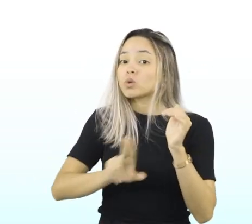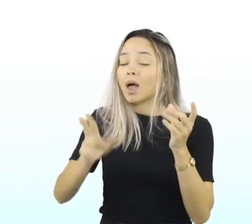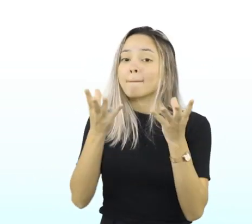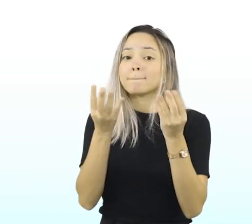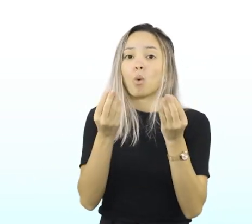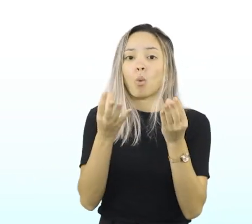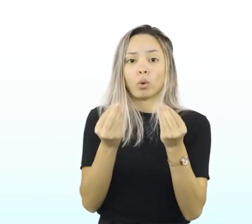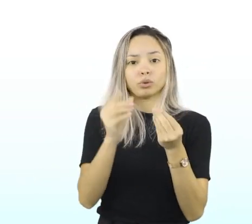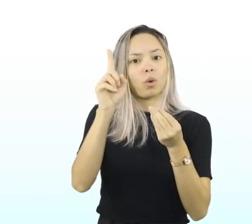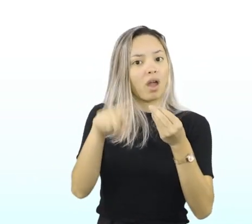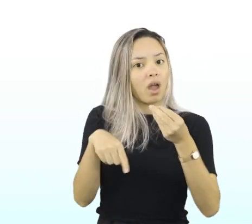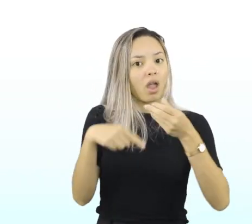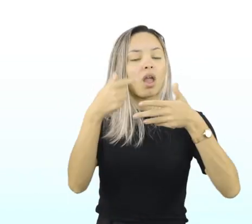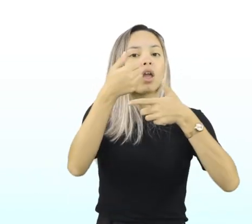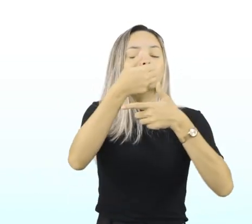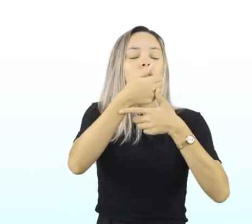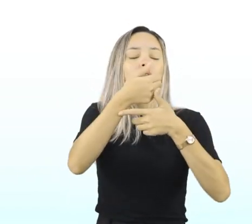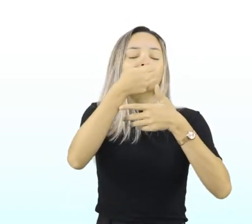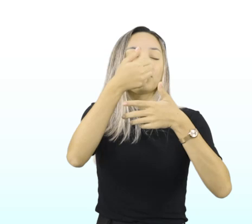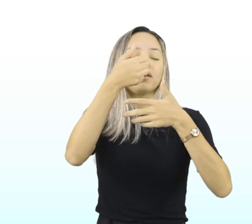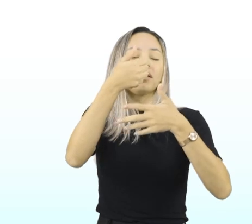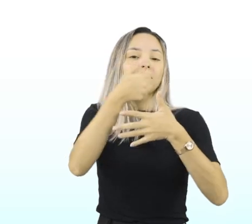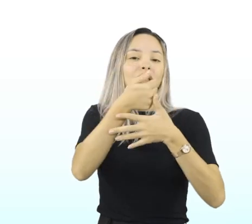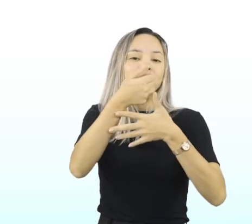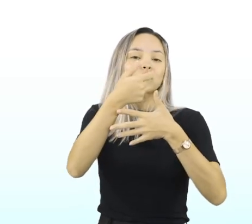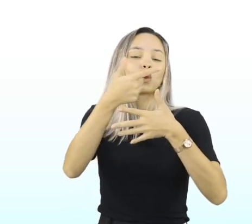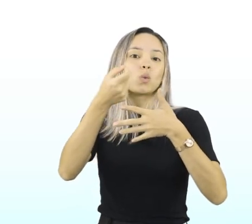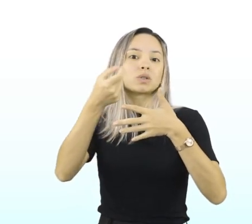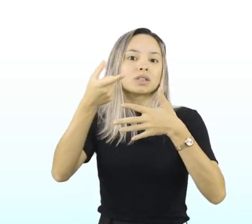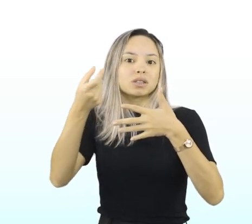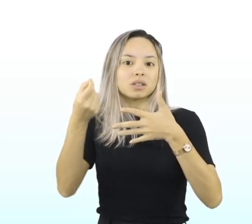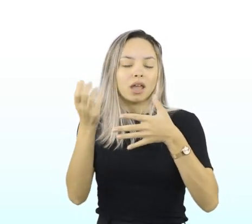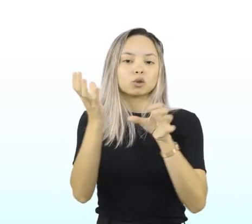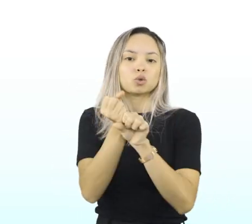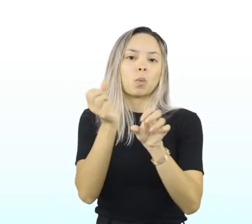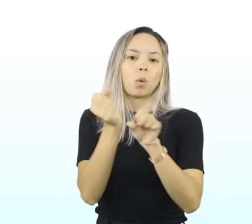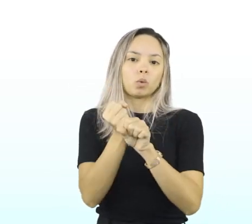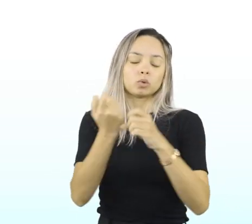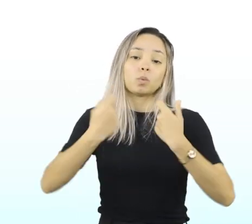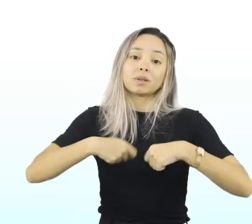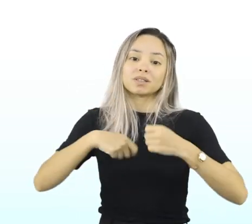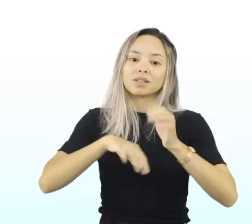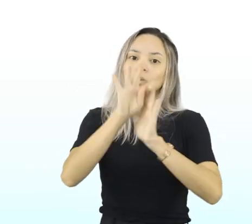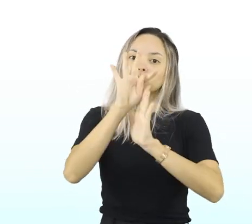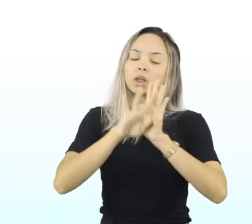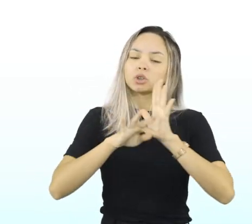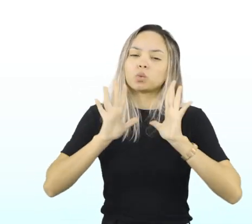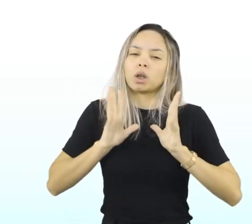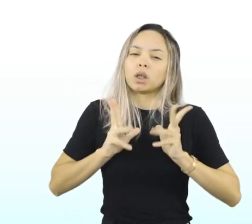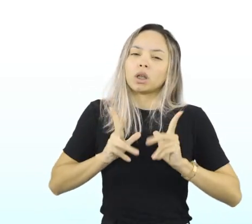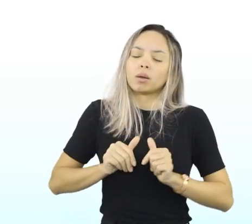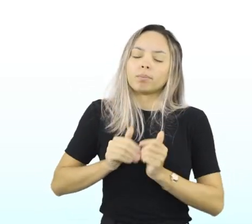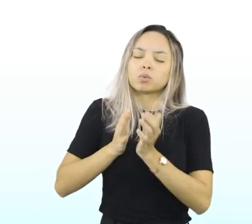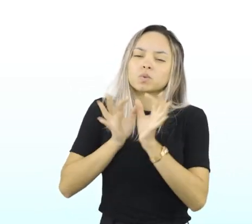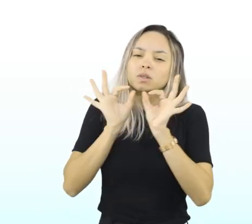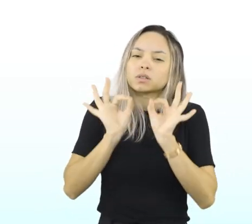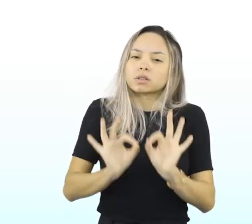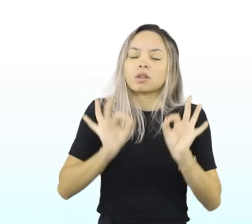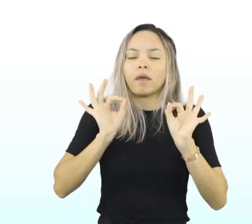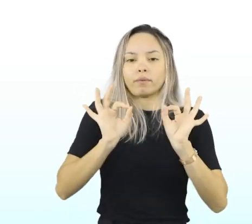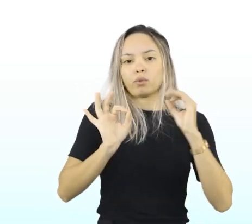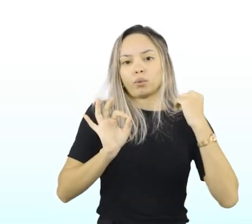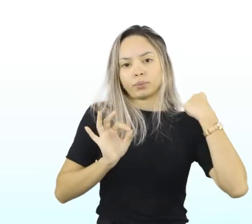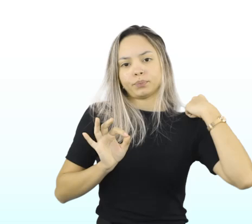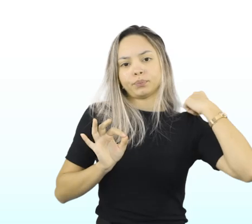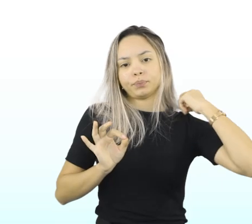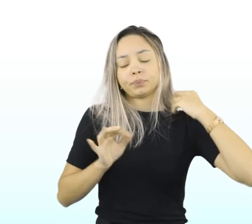textual. E olha, vale de 0 a 200 pontos. Então, ó, precisa ter um texto limpo. Teve um texto limpo, pode ter certeza que você